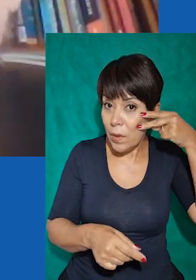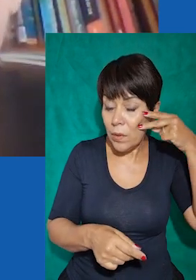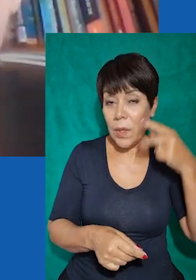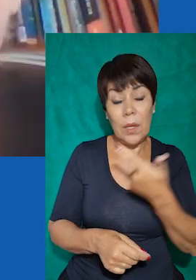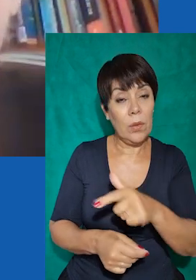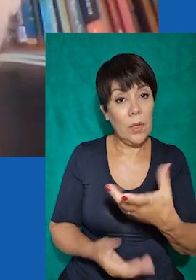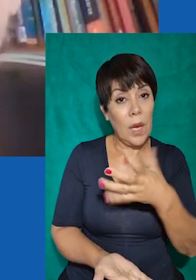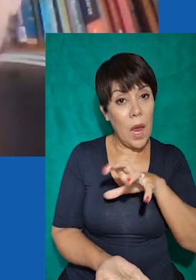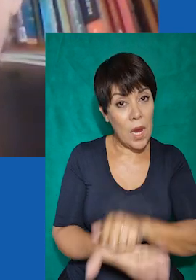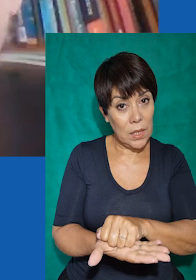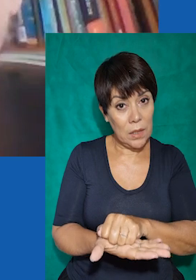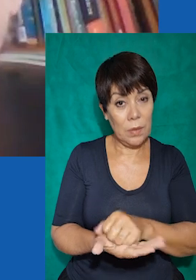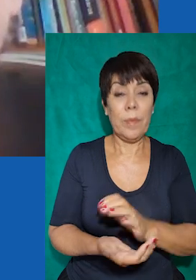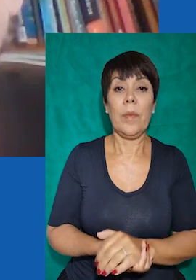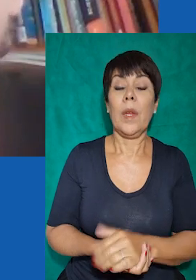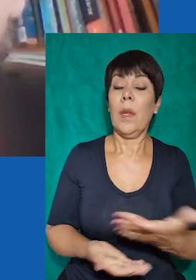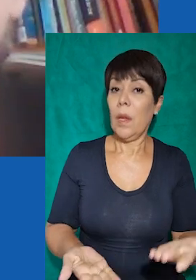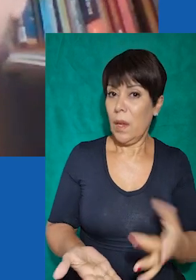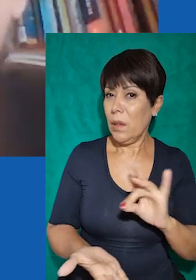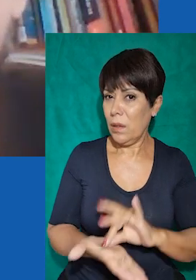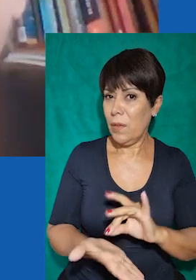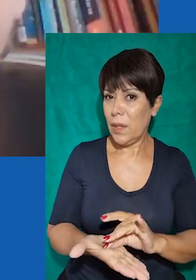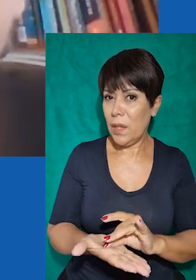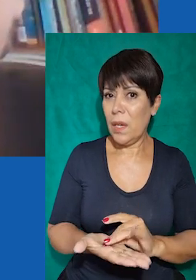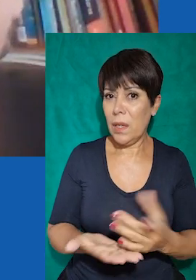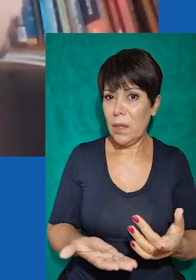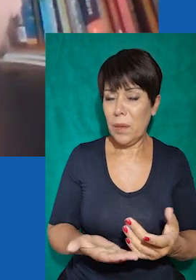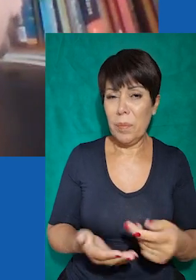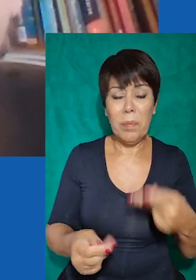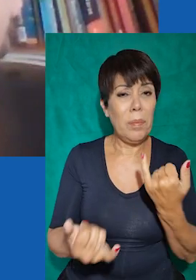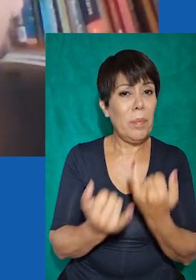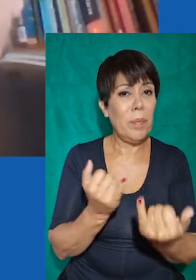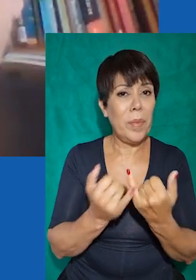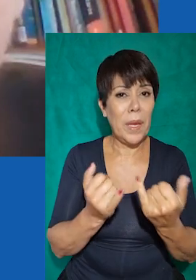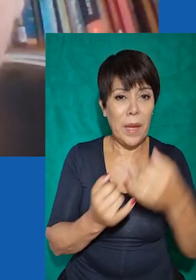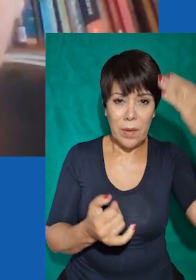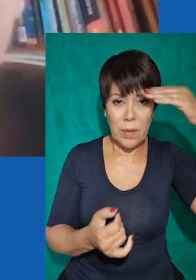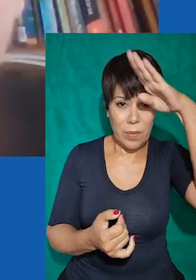homologadas, coisas assim, realmente dignas do Trump, né?